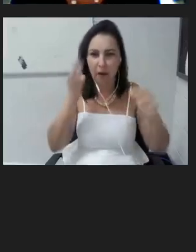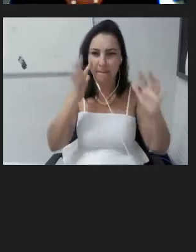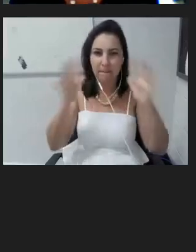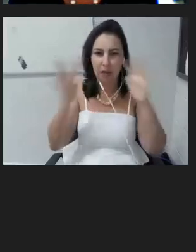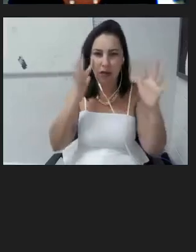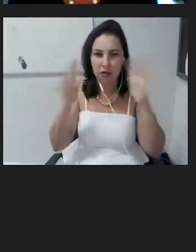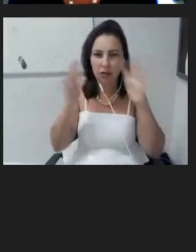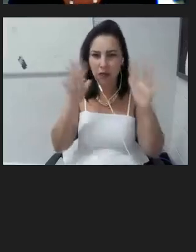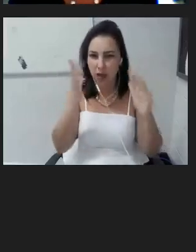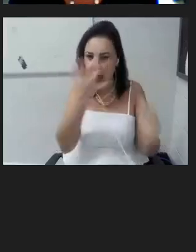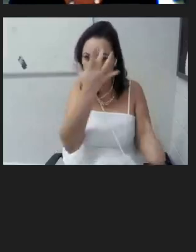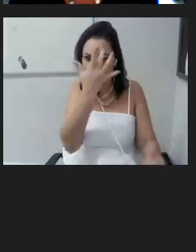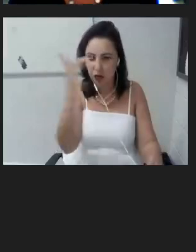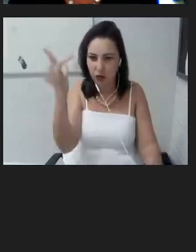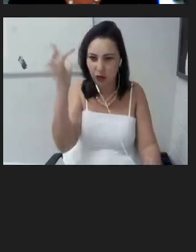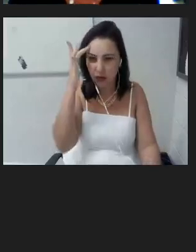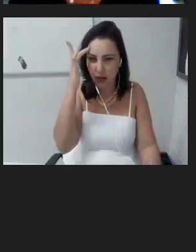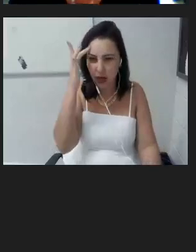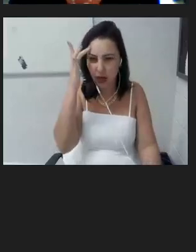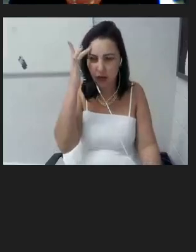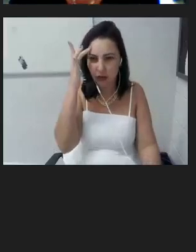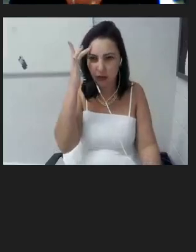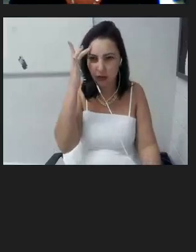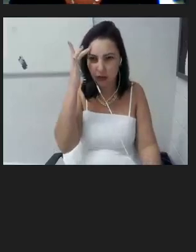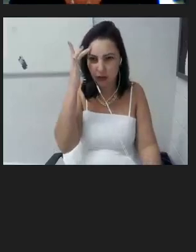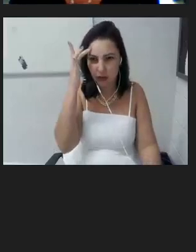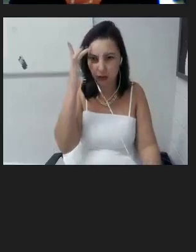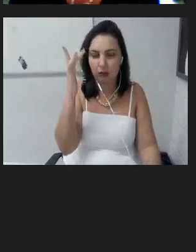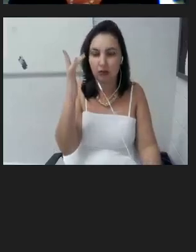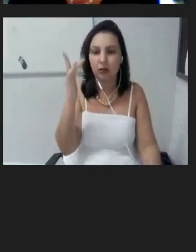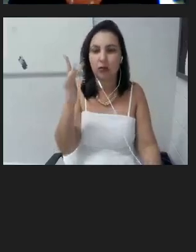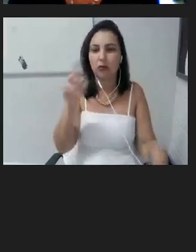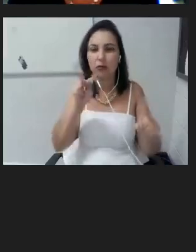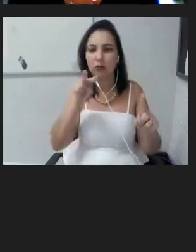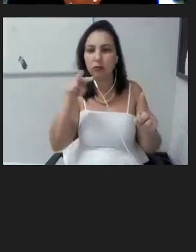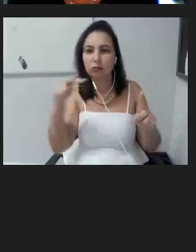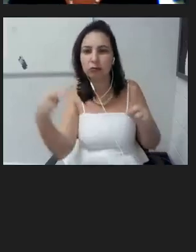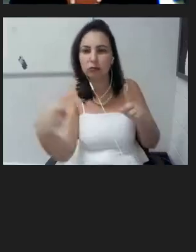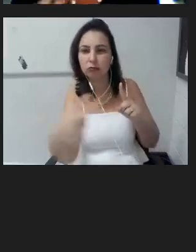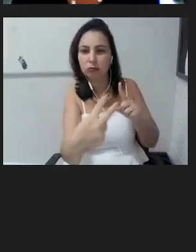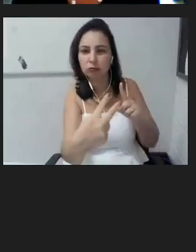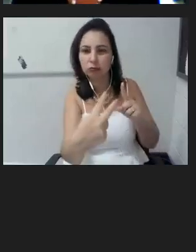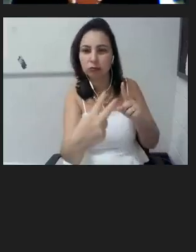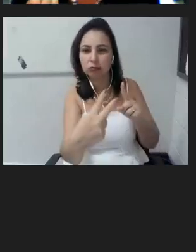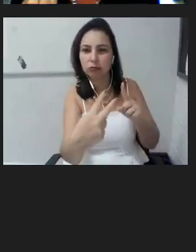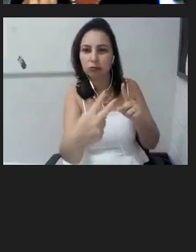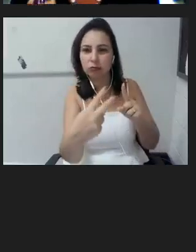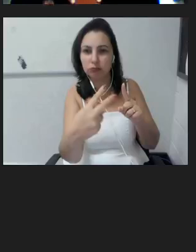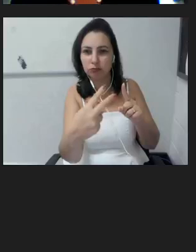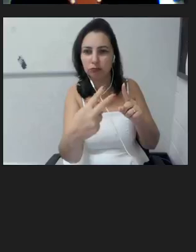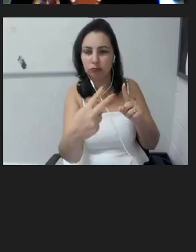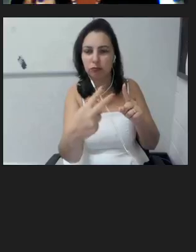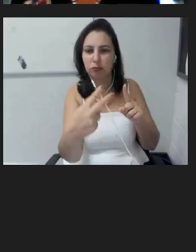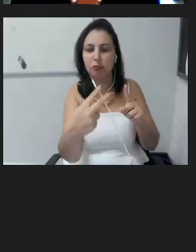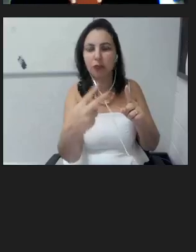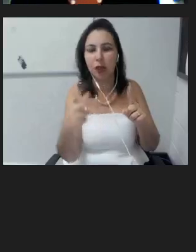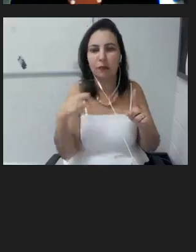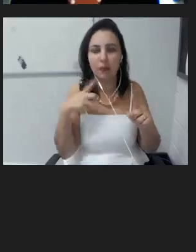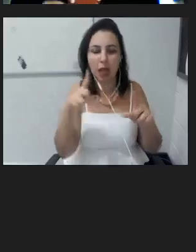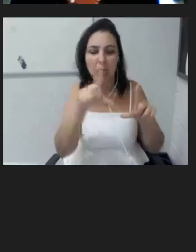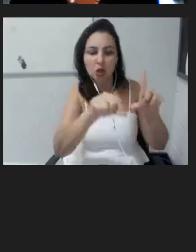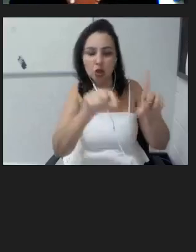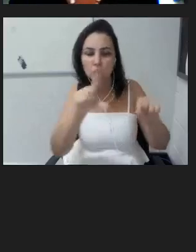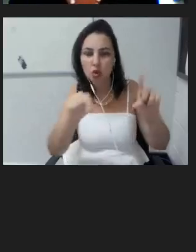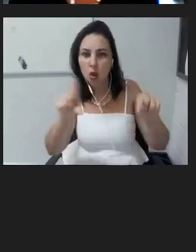possível a gente pensar a saúde mental a partir de uma dimensão que que foque, que envolva escolha